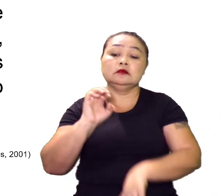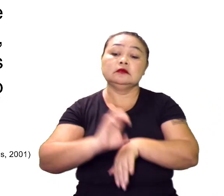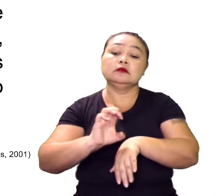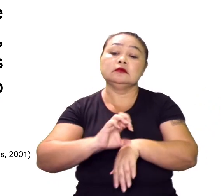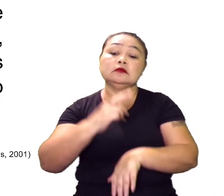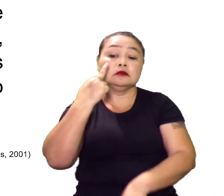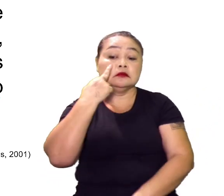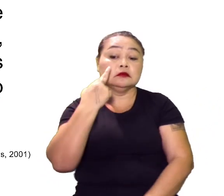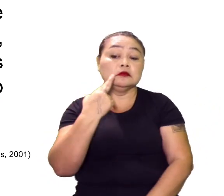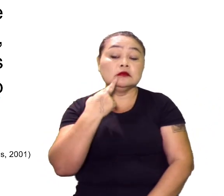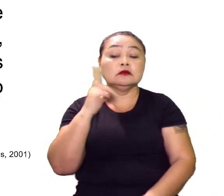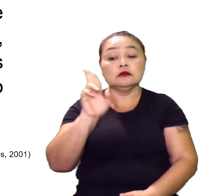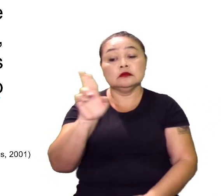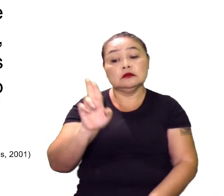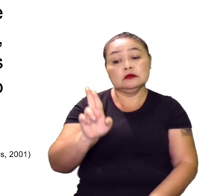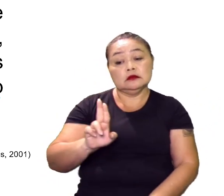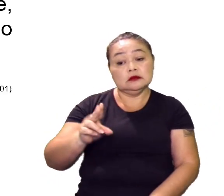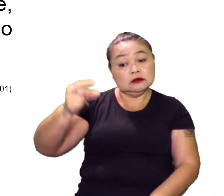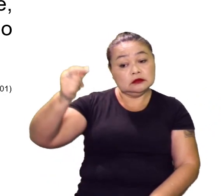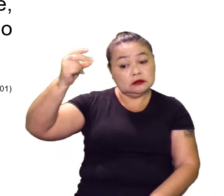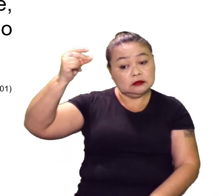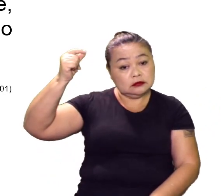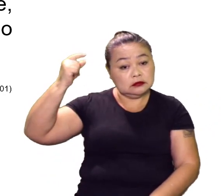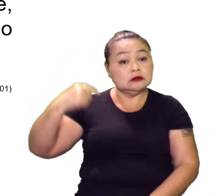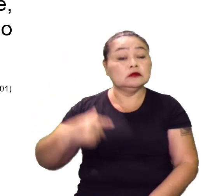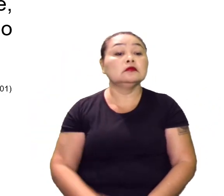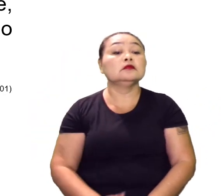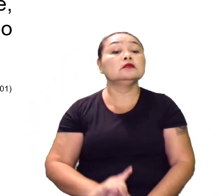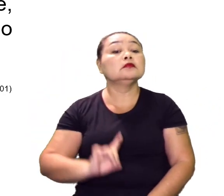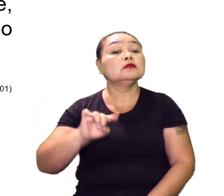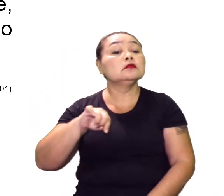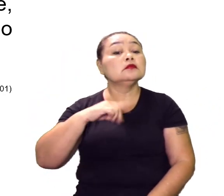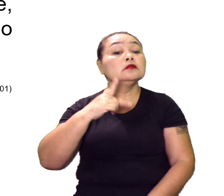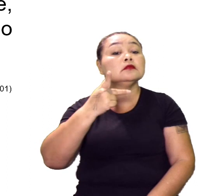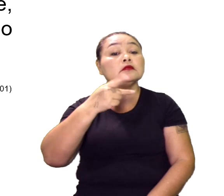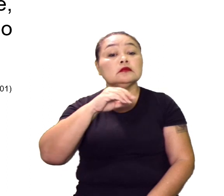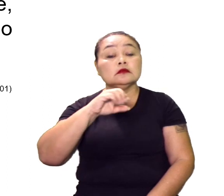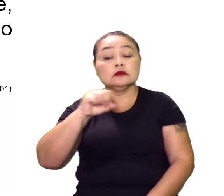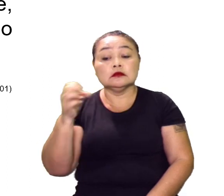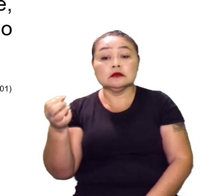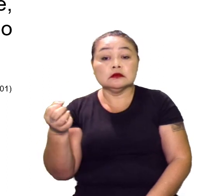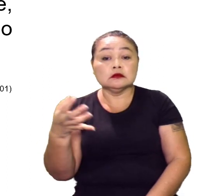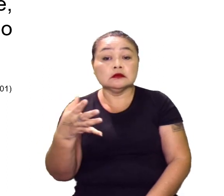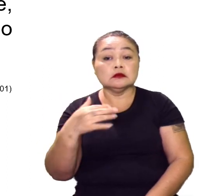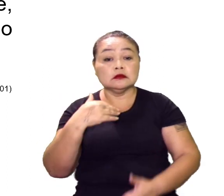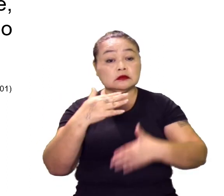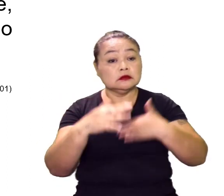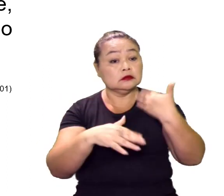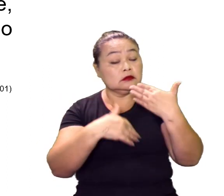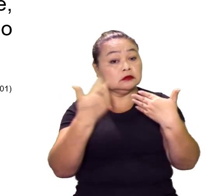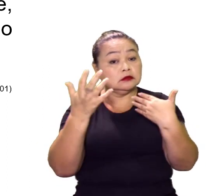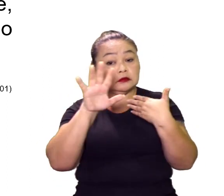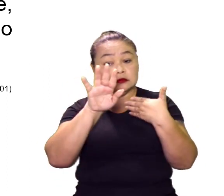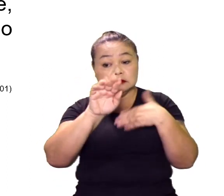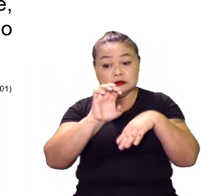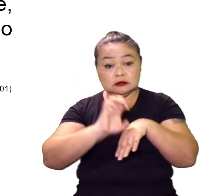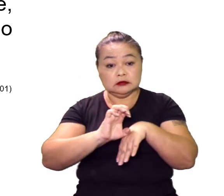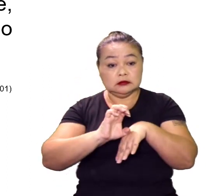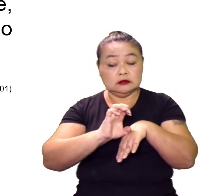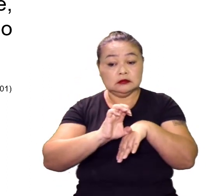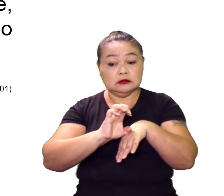Rondônia para essa classificação antiga. Já a Serra dos Pacás Novos desenvolve-se no centro-oeste do